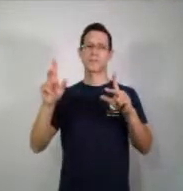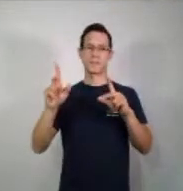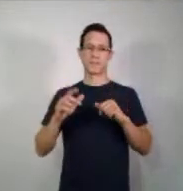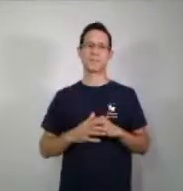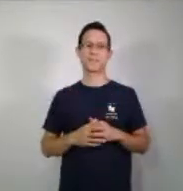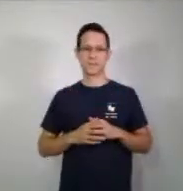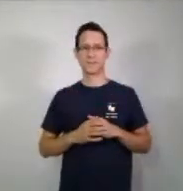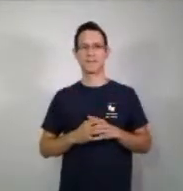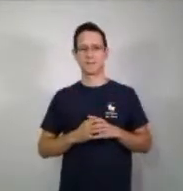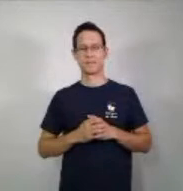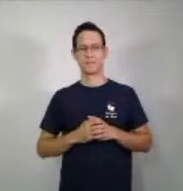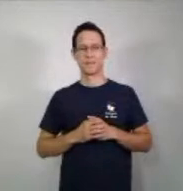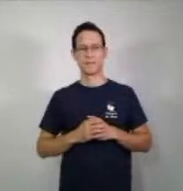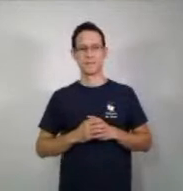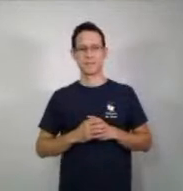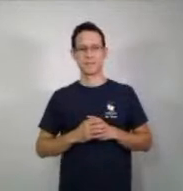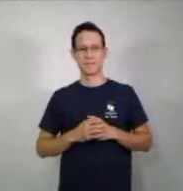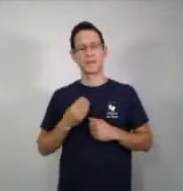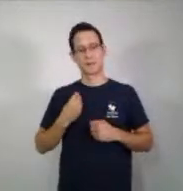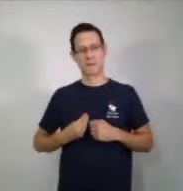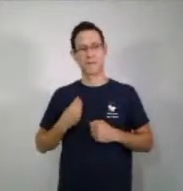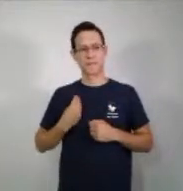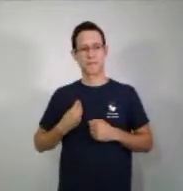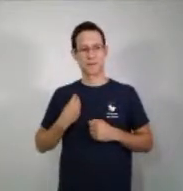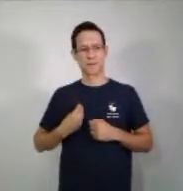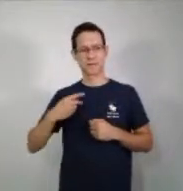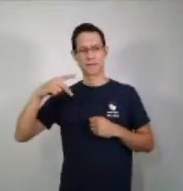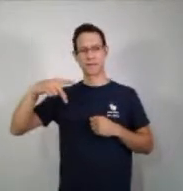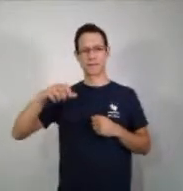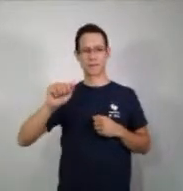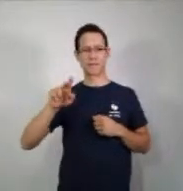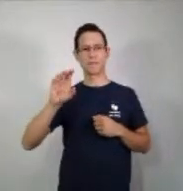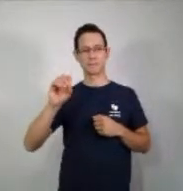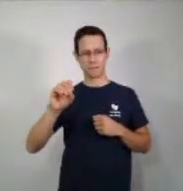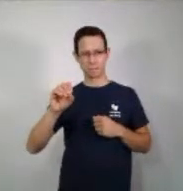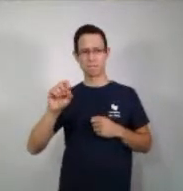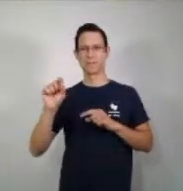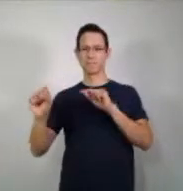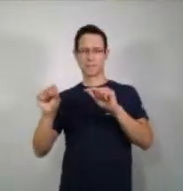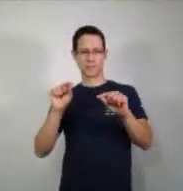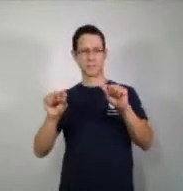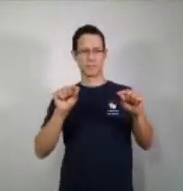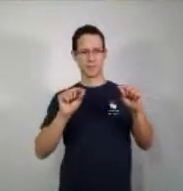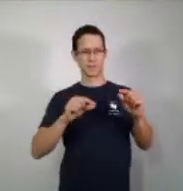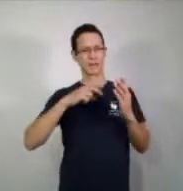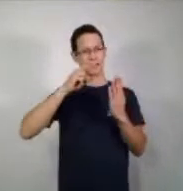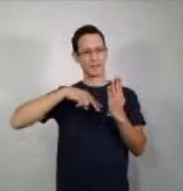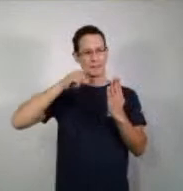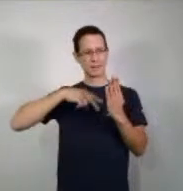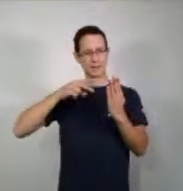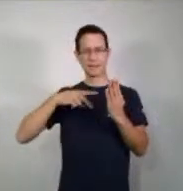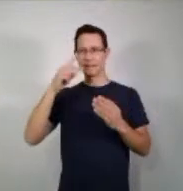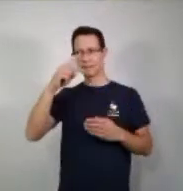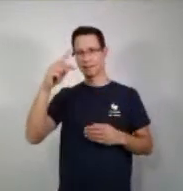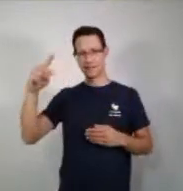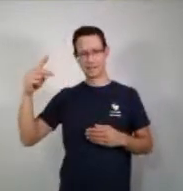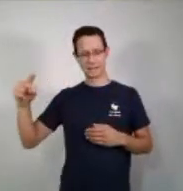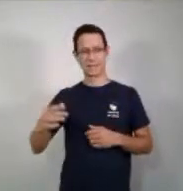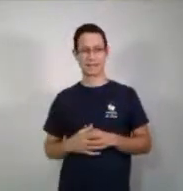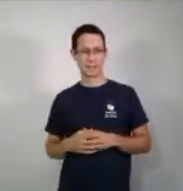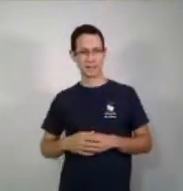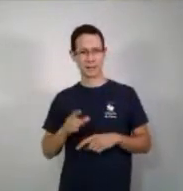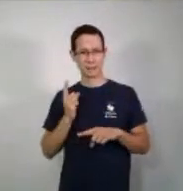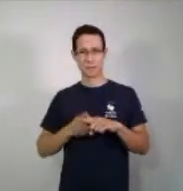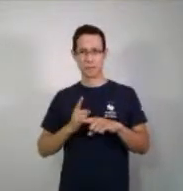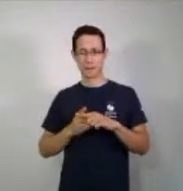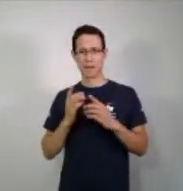né, na vida do Paulo Rony, nas leituras dele, porque a